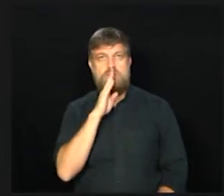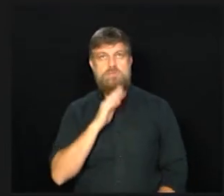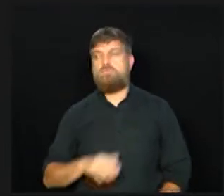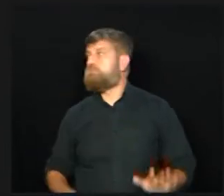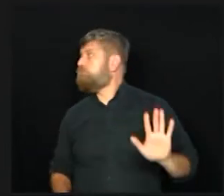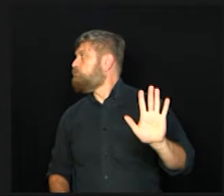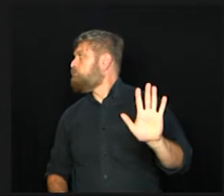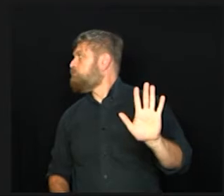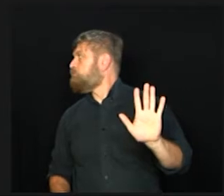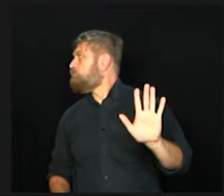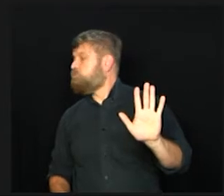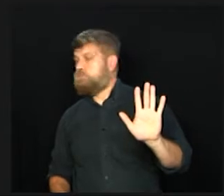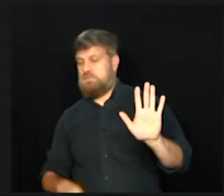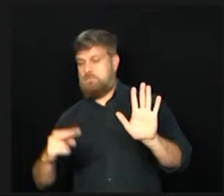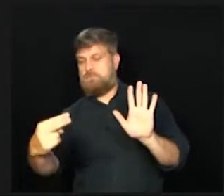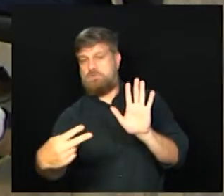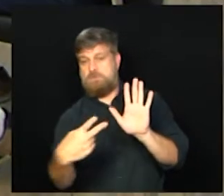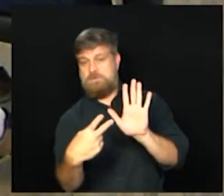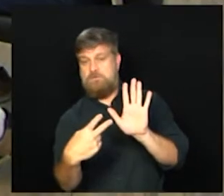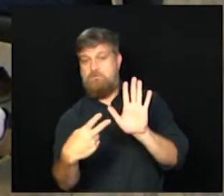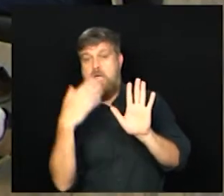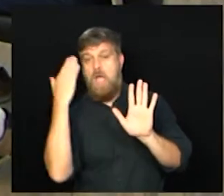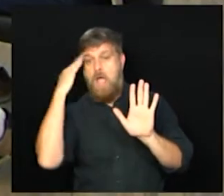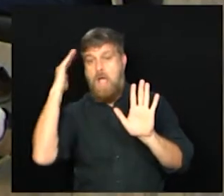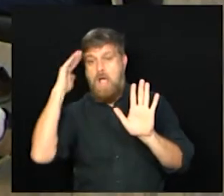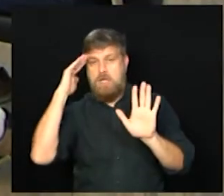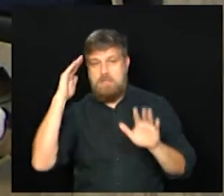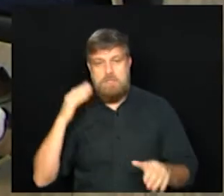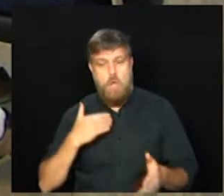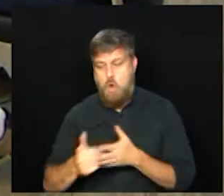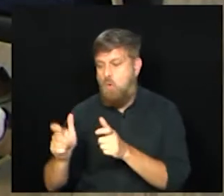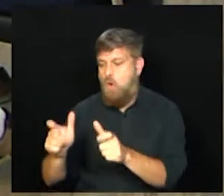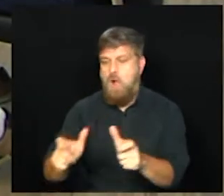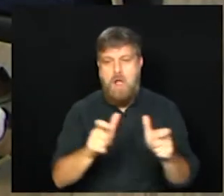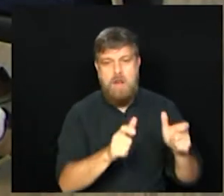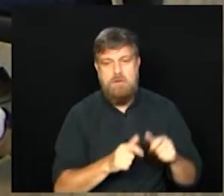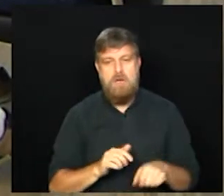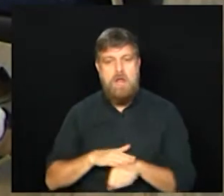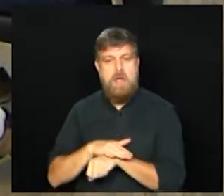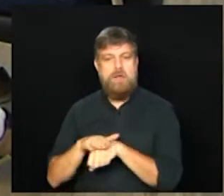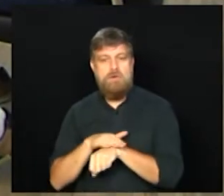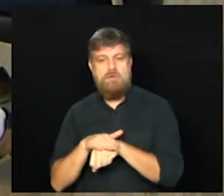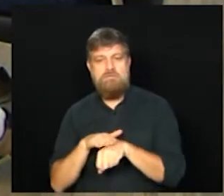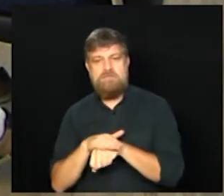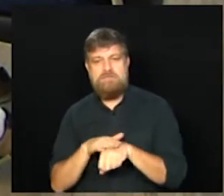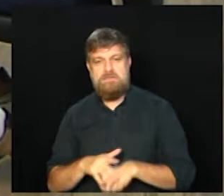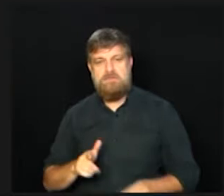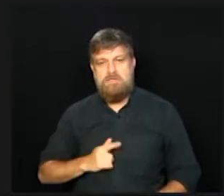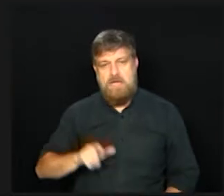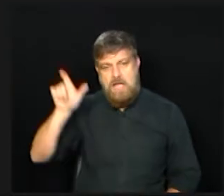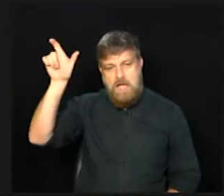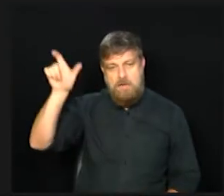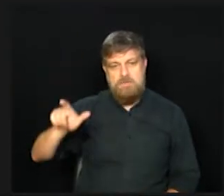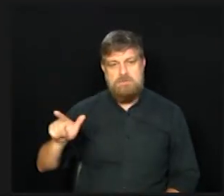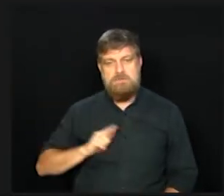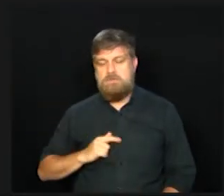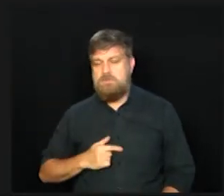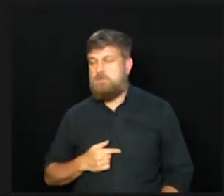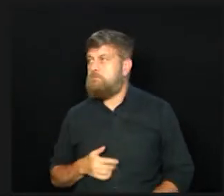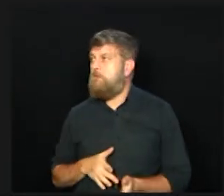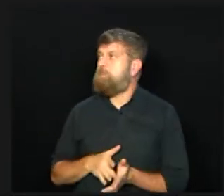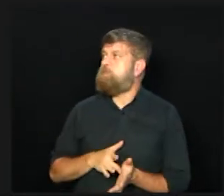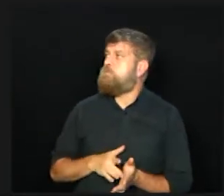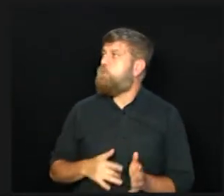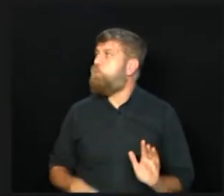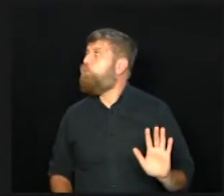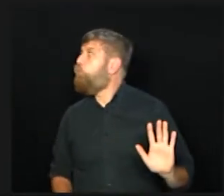Mostrou na farmácia, mostrou. Em qualquer lugar, até conversando numa rede. Às vezes a pessoa está assim, ela disfarçadamente faz